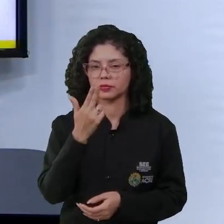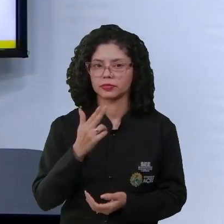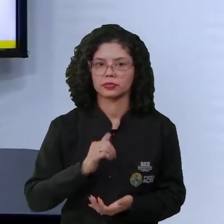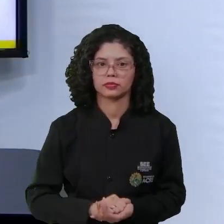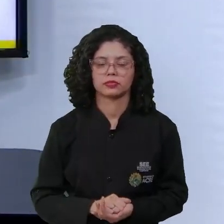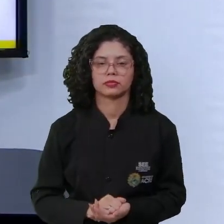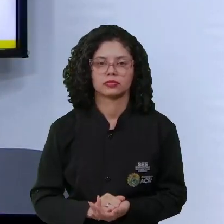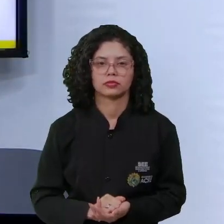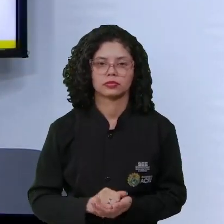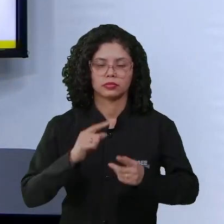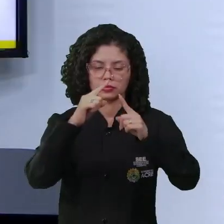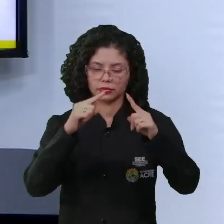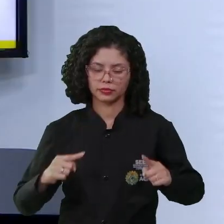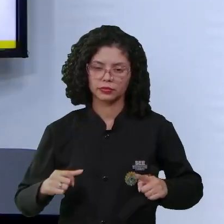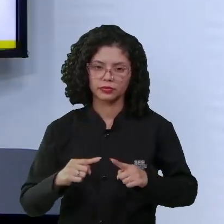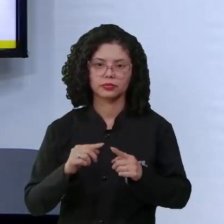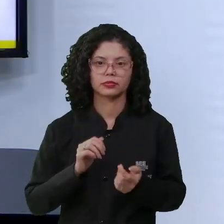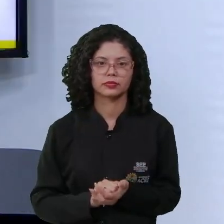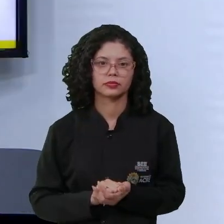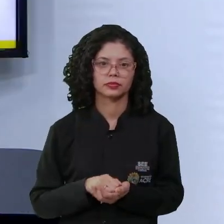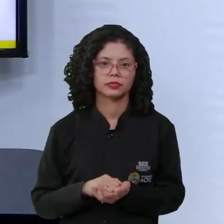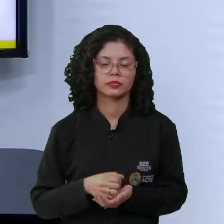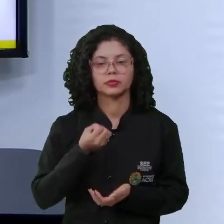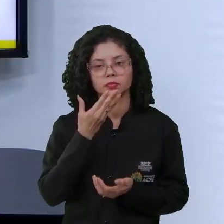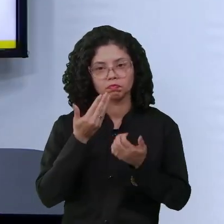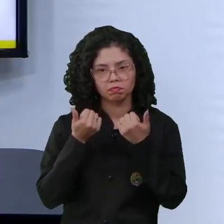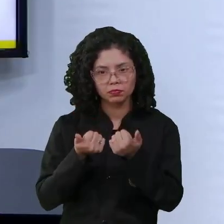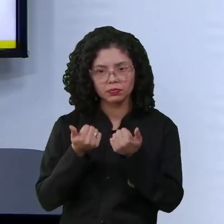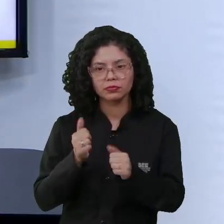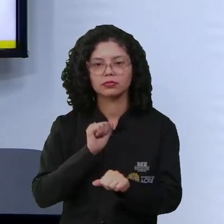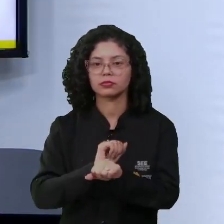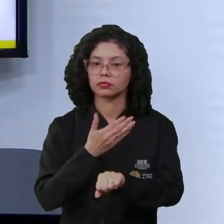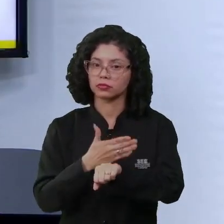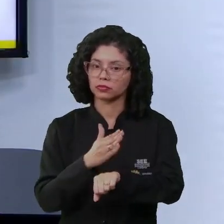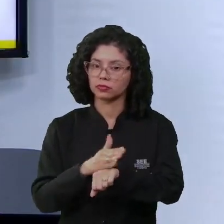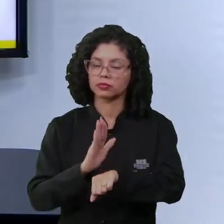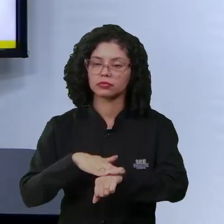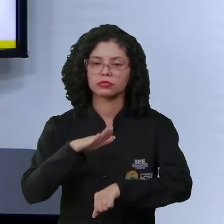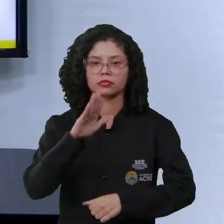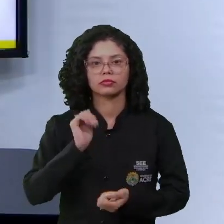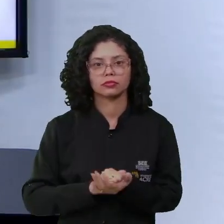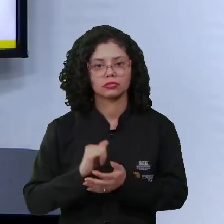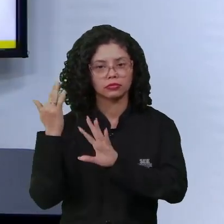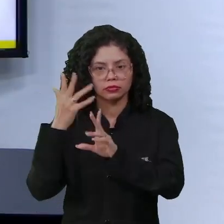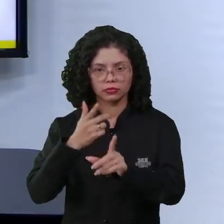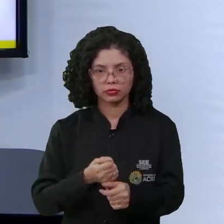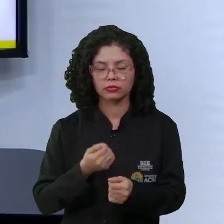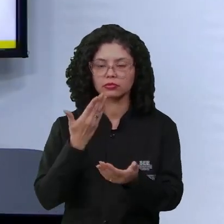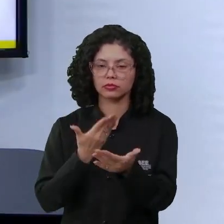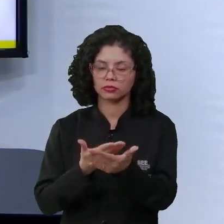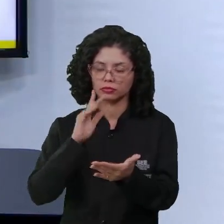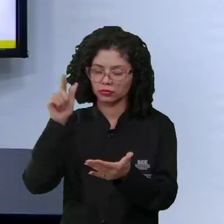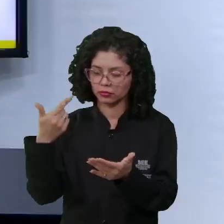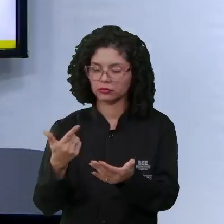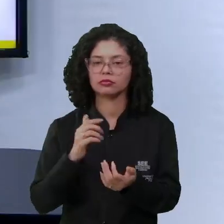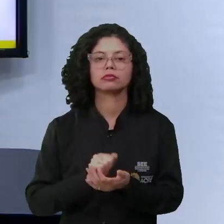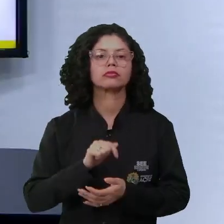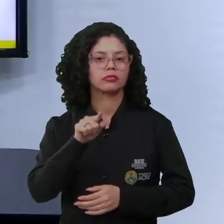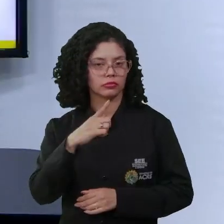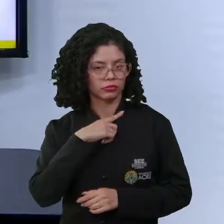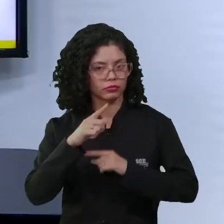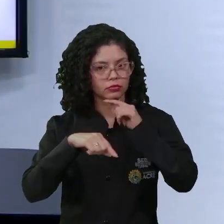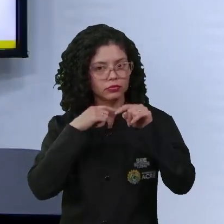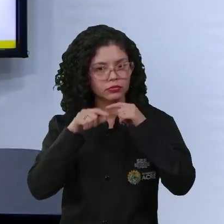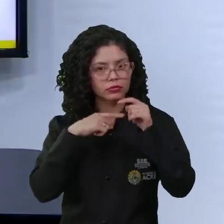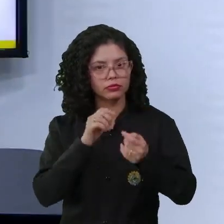semelhança de triângulos. Isso é muito bom, espero que você pratique mais, reveja essa aula e outras que você tiver